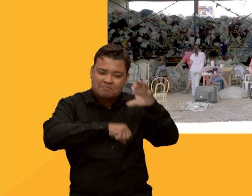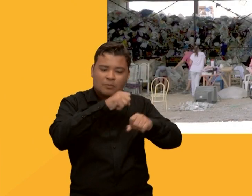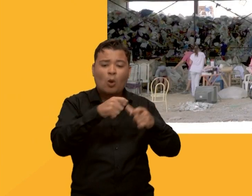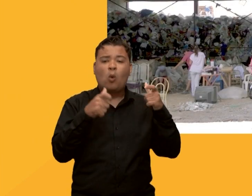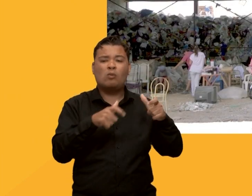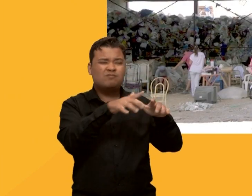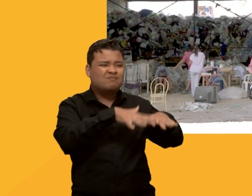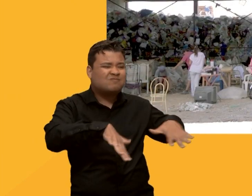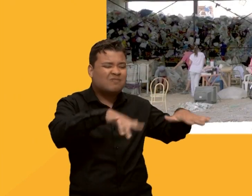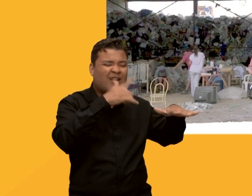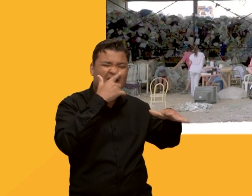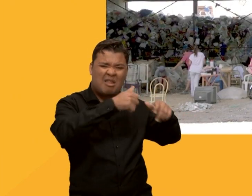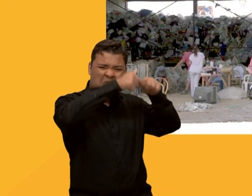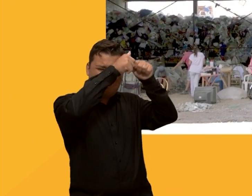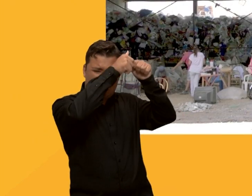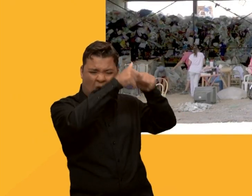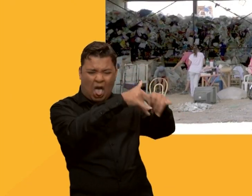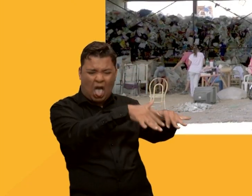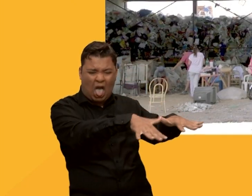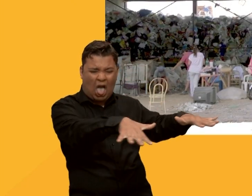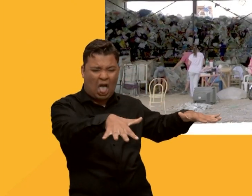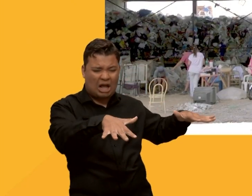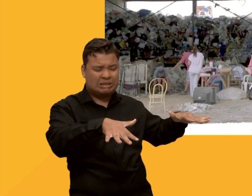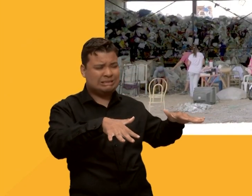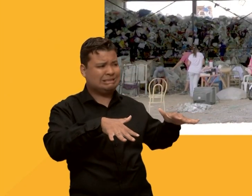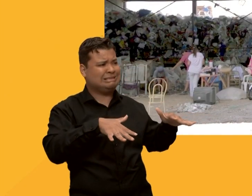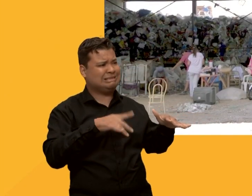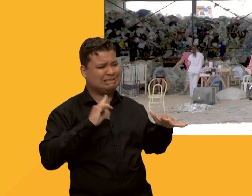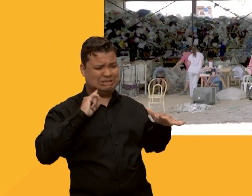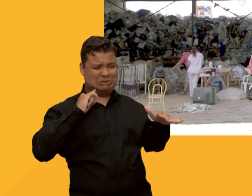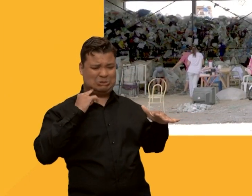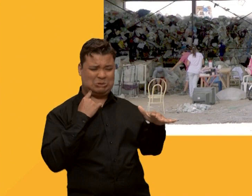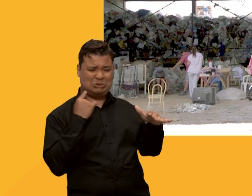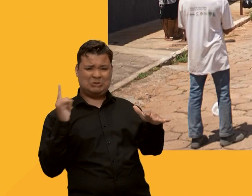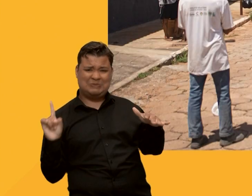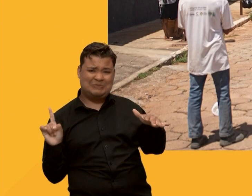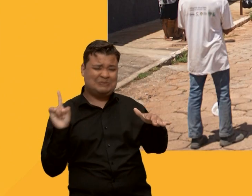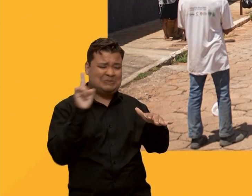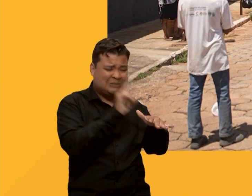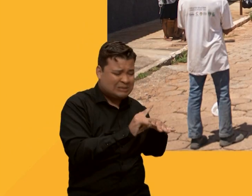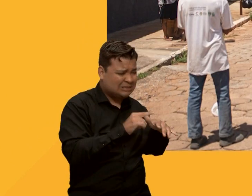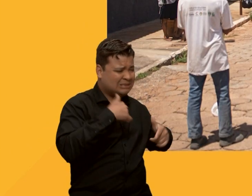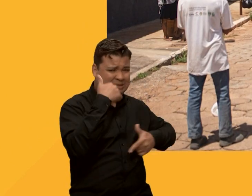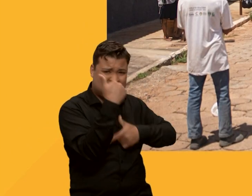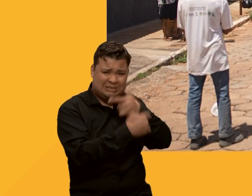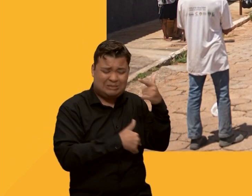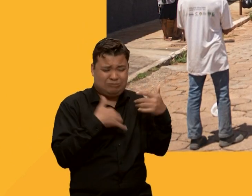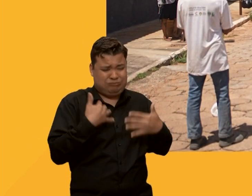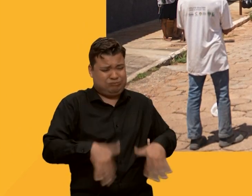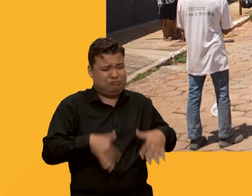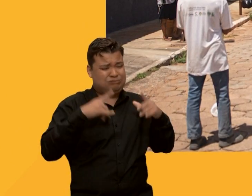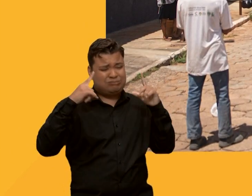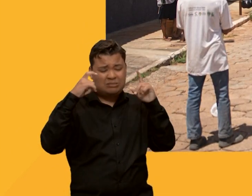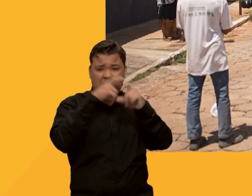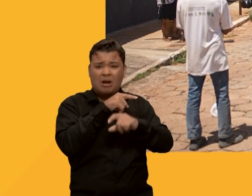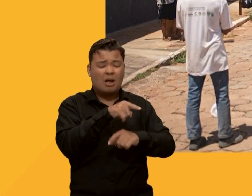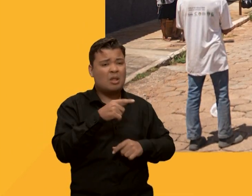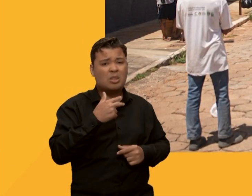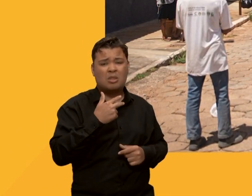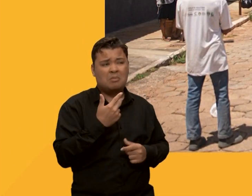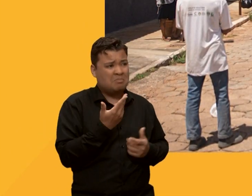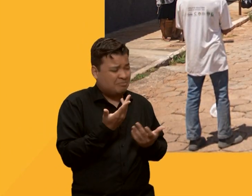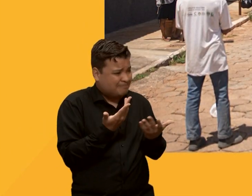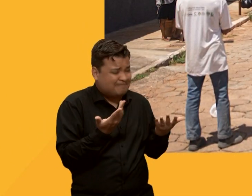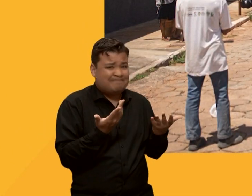lixão, com condições muito precárias de trabalho, porque o lixão nem devia existir, não conseguiam se alimentar nesse